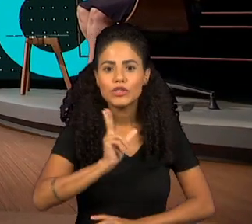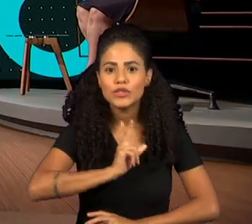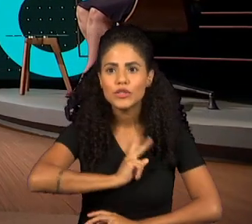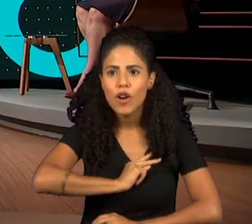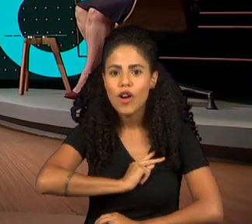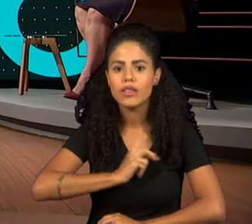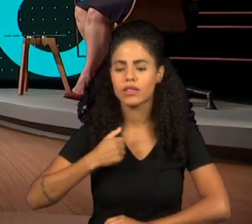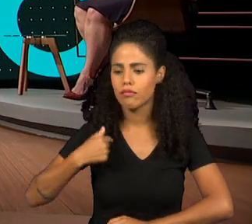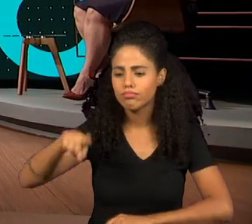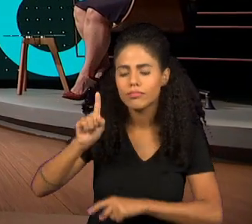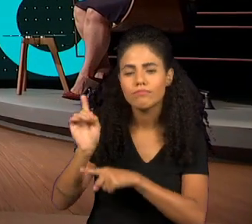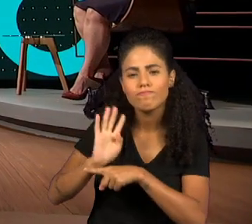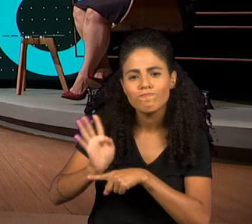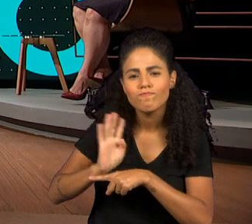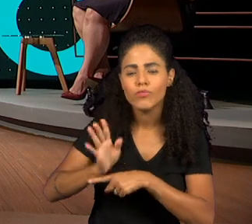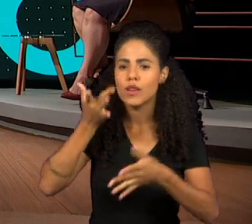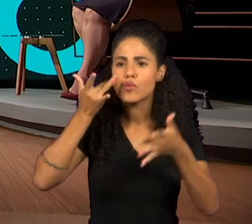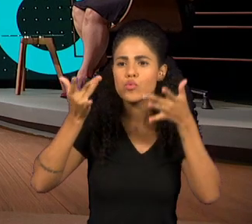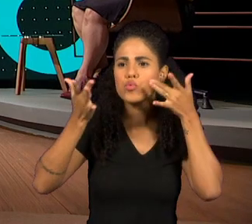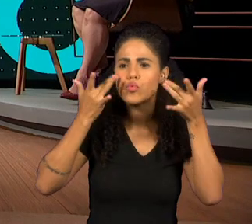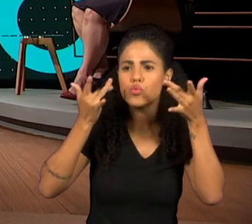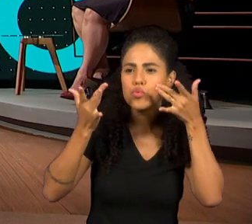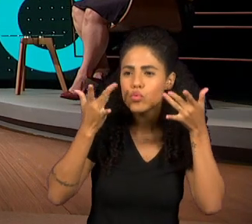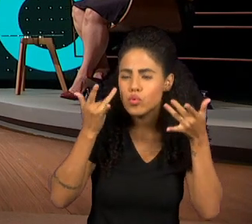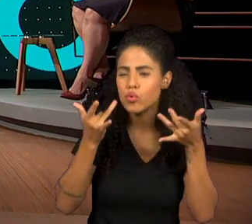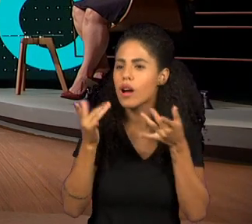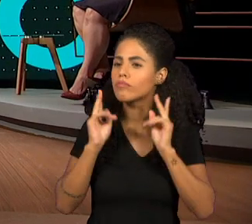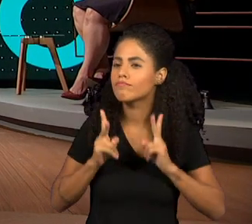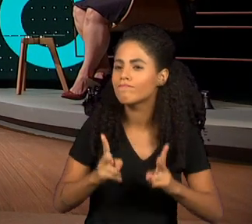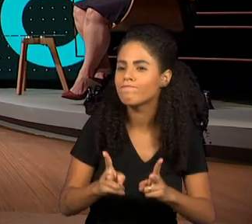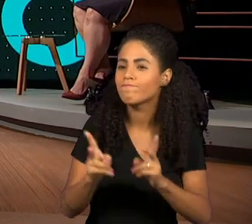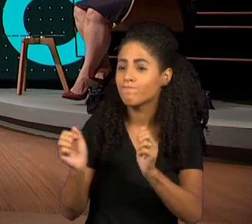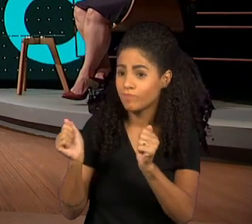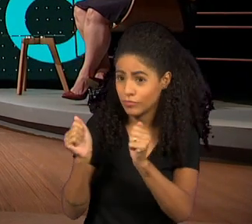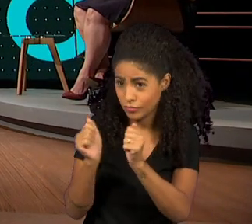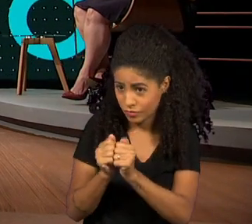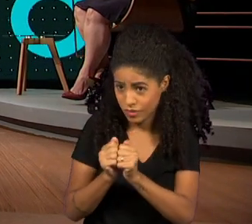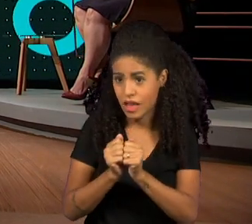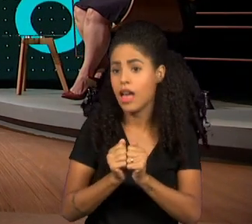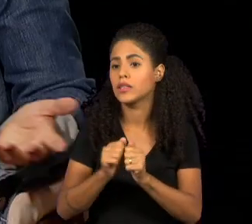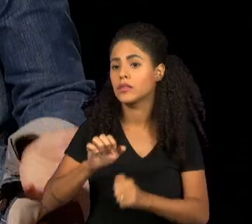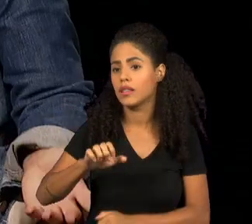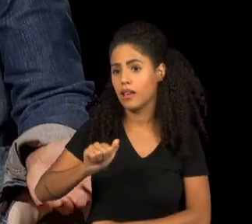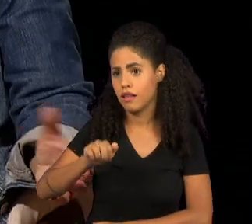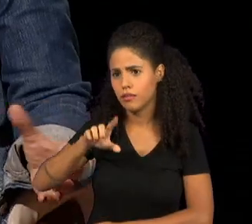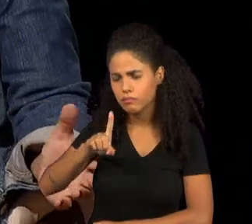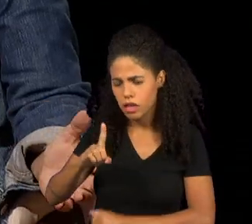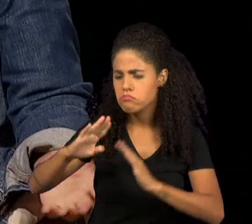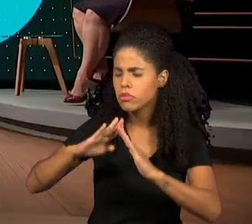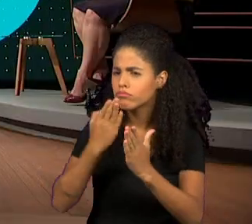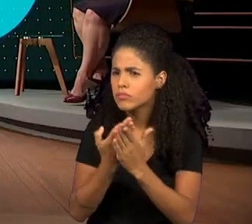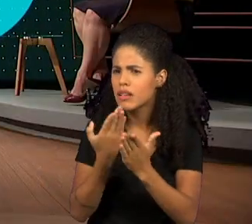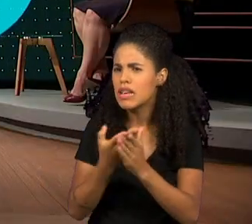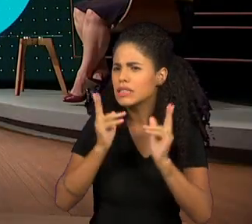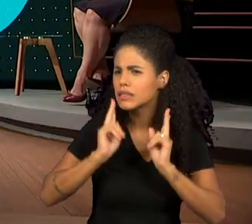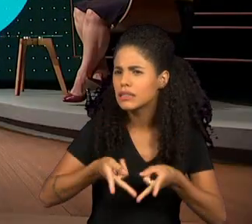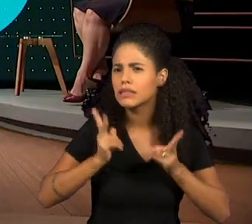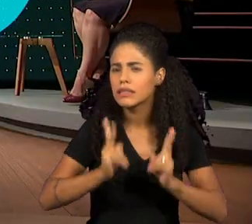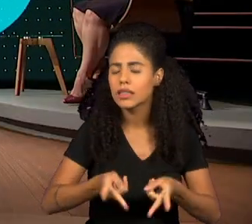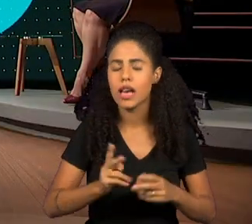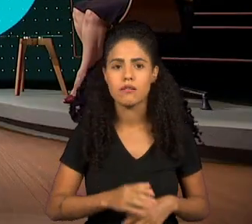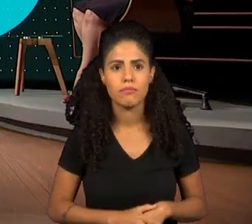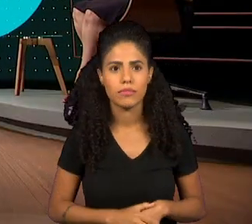ao cinema e ao teatro, era uma coisa, e ficava com os meus amigos da IAD. E a gente, na verdade, era o que a gente fazia. Mayara, então olha